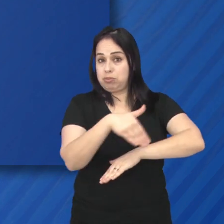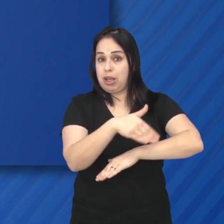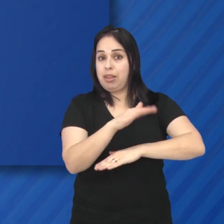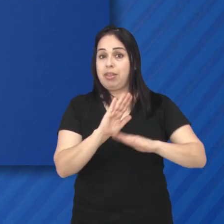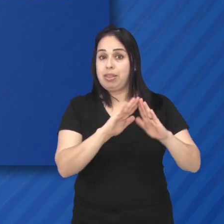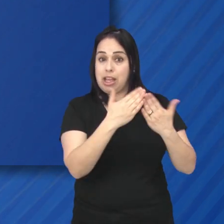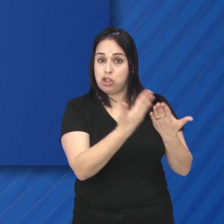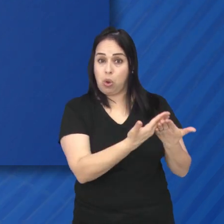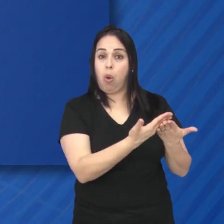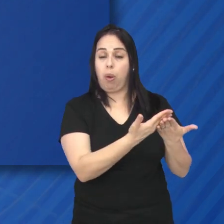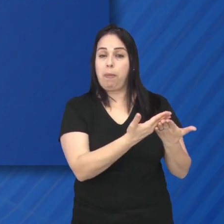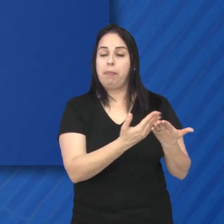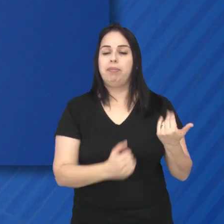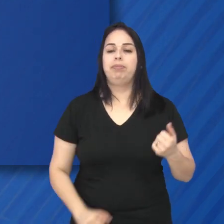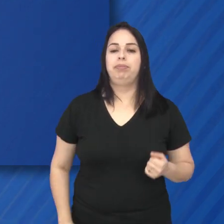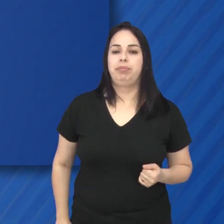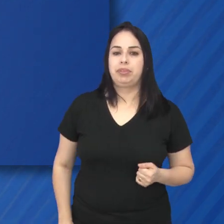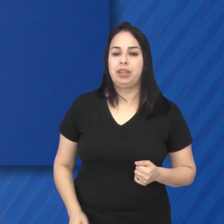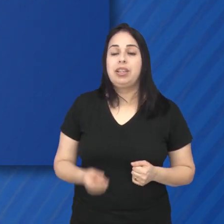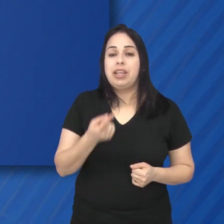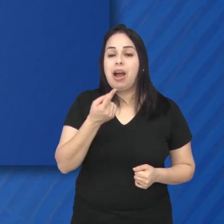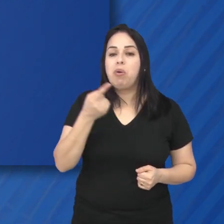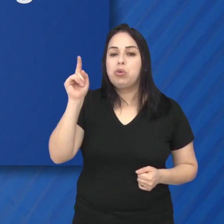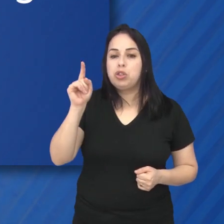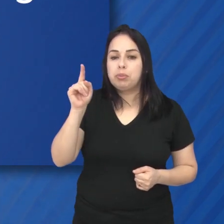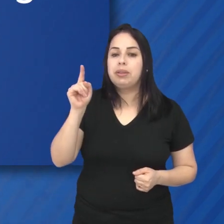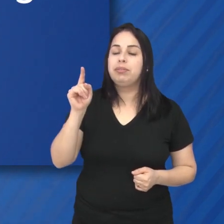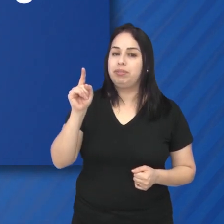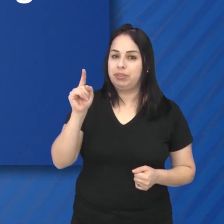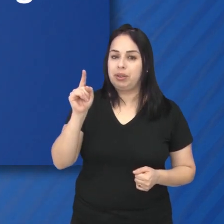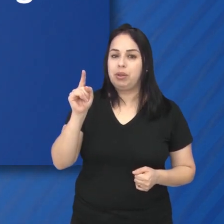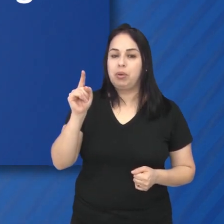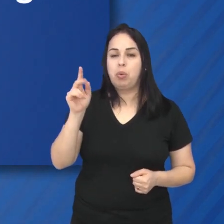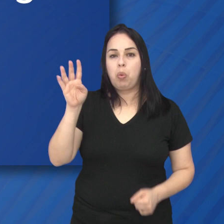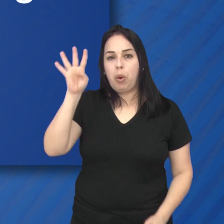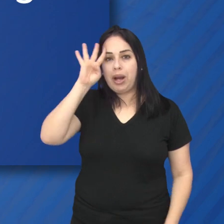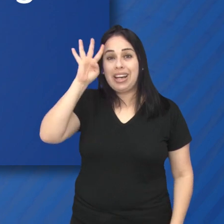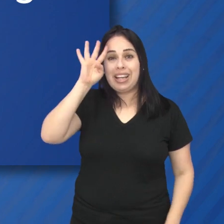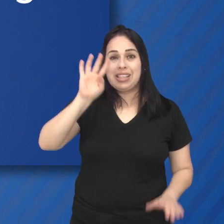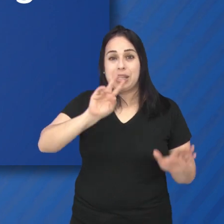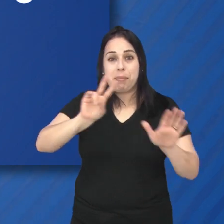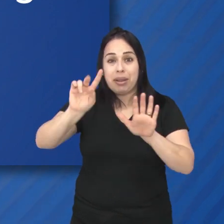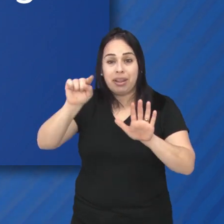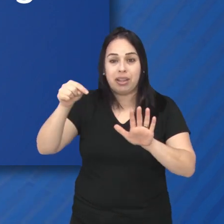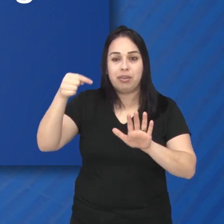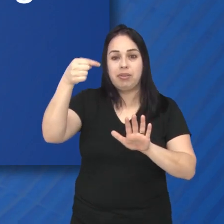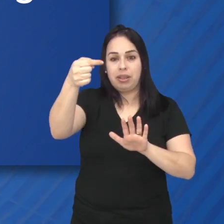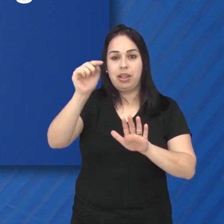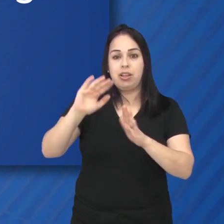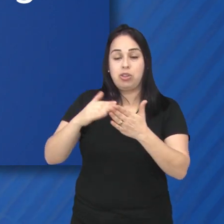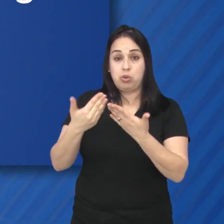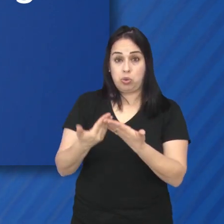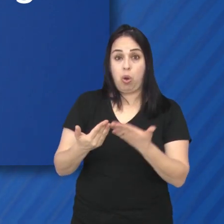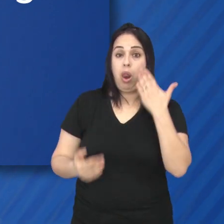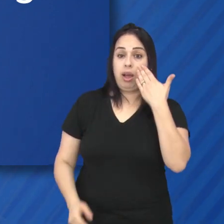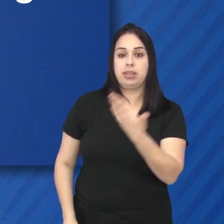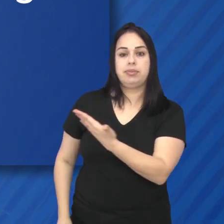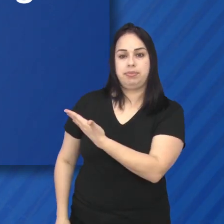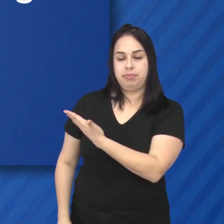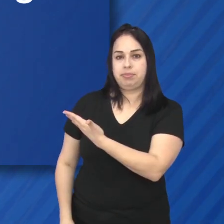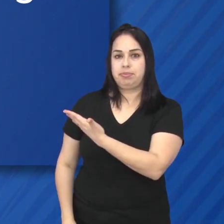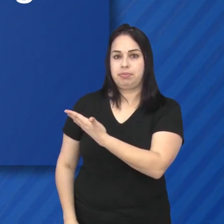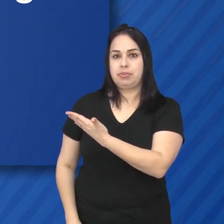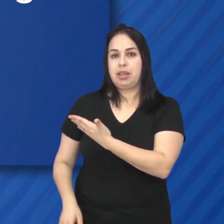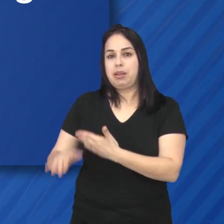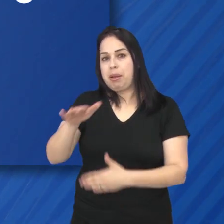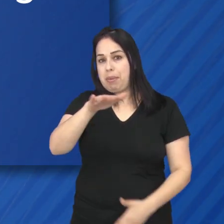Escola Posidônio José de Freitas. E a última na quarta-feira da próxima semana, que vai ser na Escola Lúcia Pereira